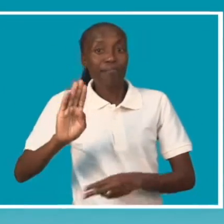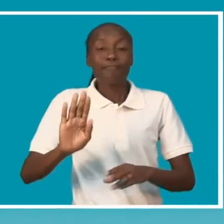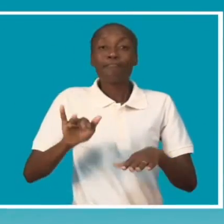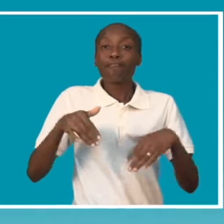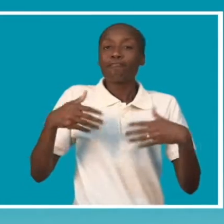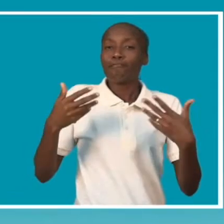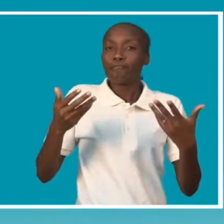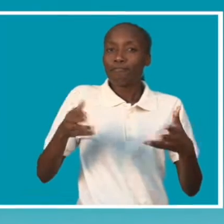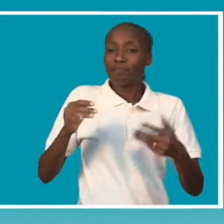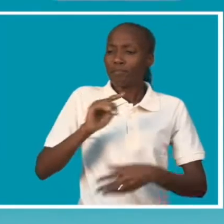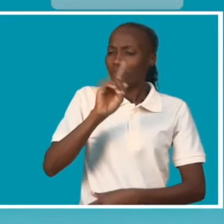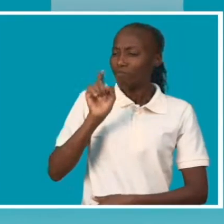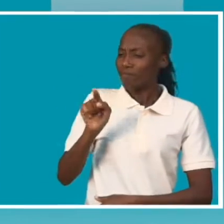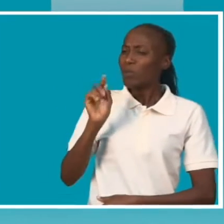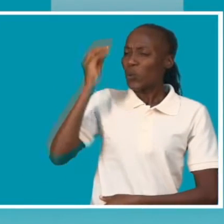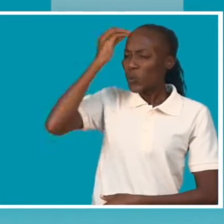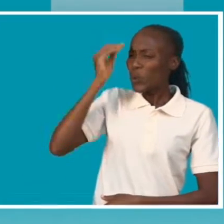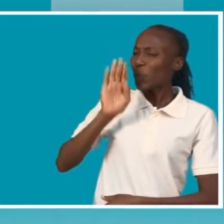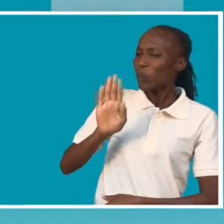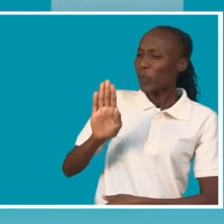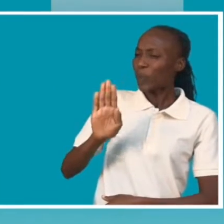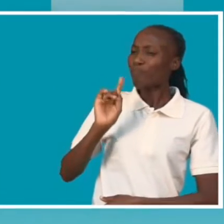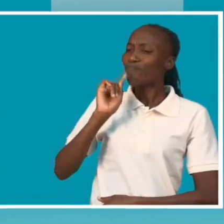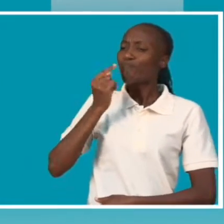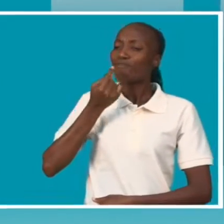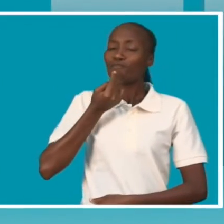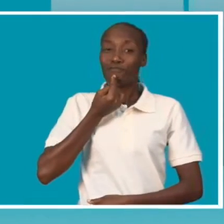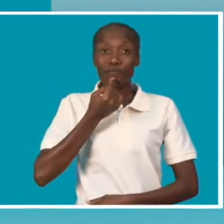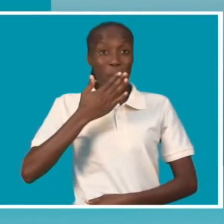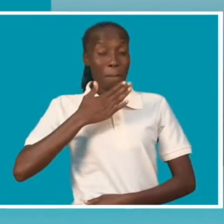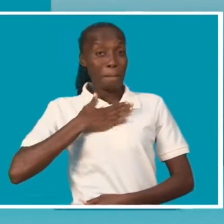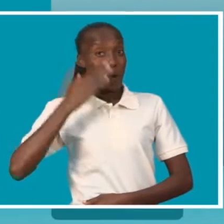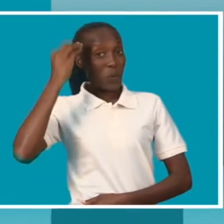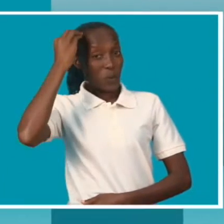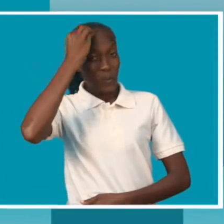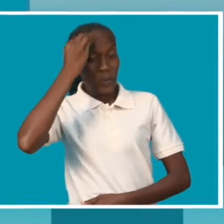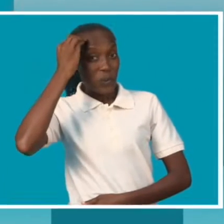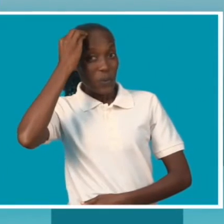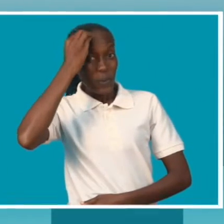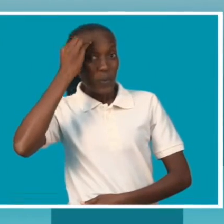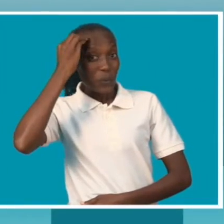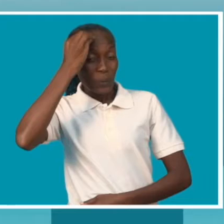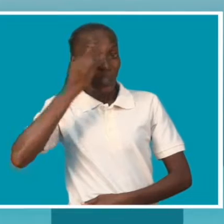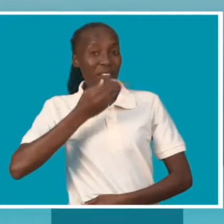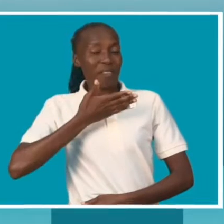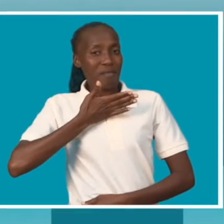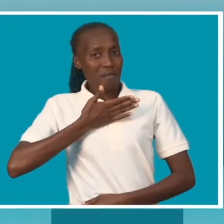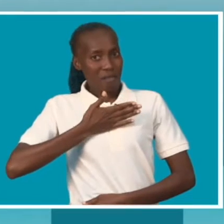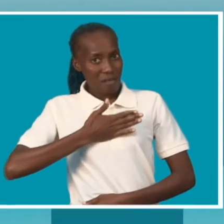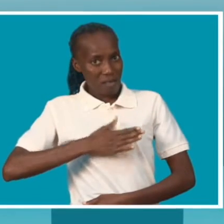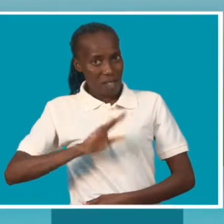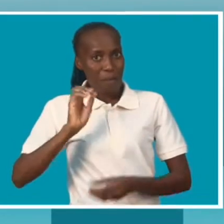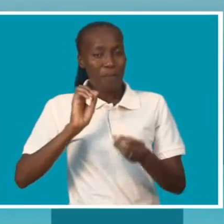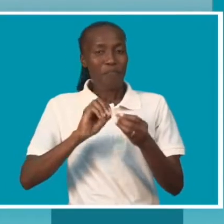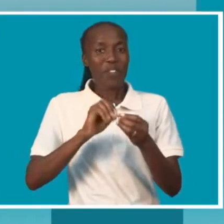E qual é o sonho de Nick? Meu sonho é ter minha